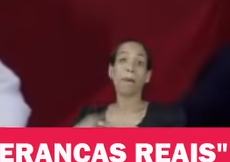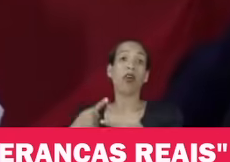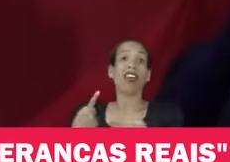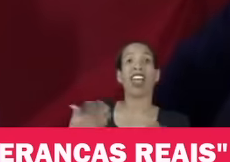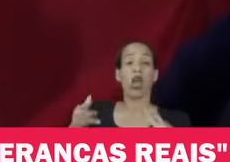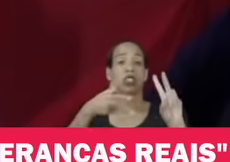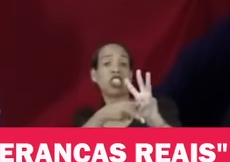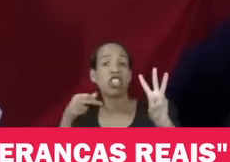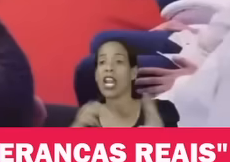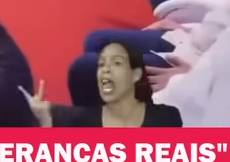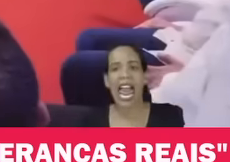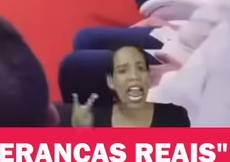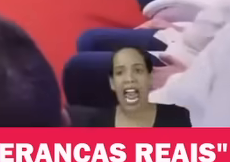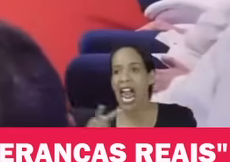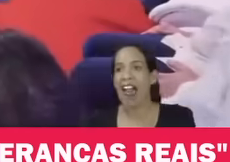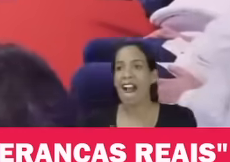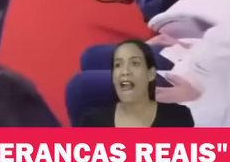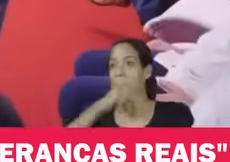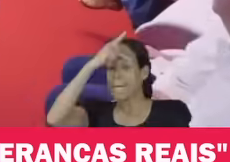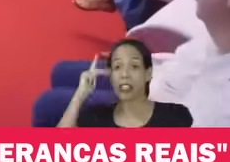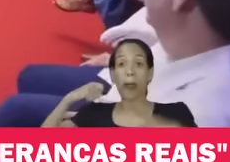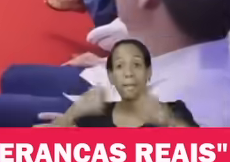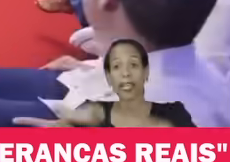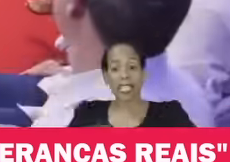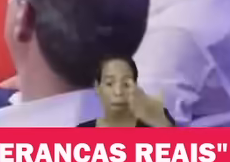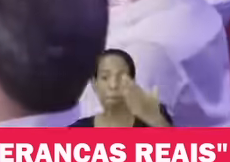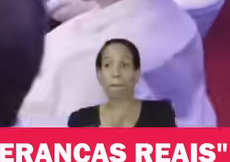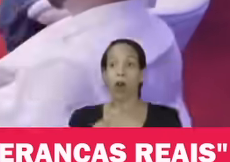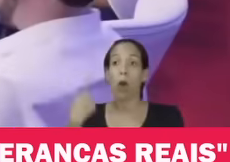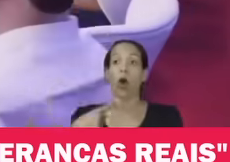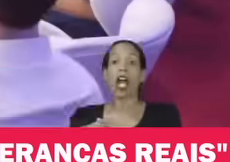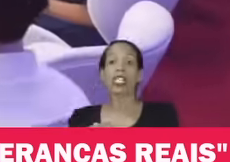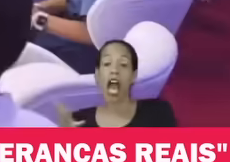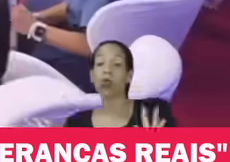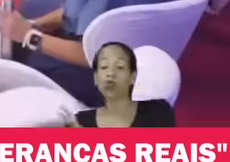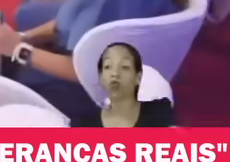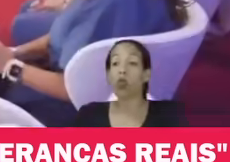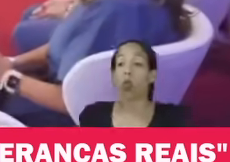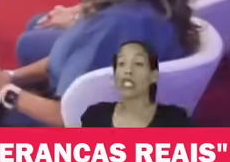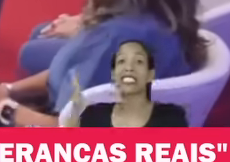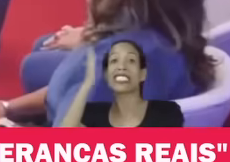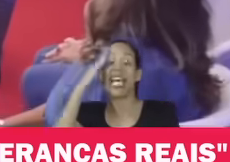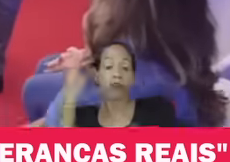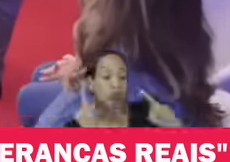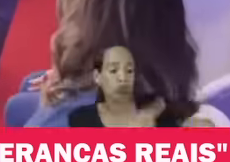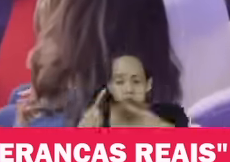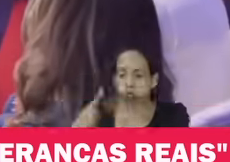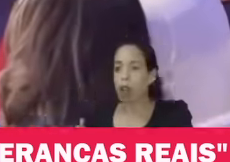eu sou indígena. Está errado! A pessoa tem que se lançar pelas qualidades dele de disputar as eleições.